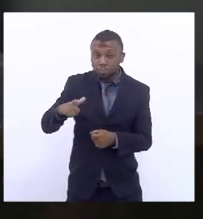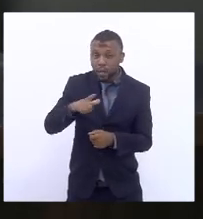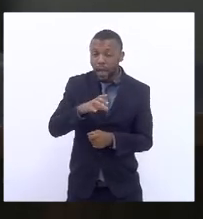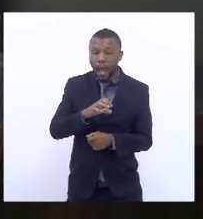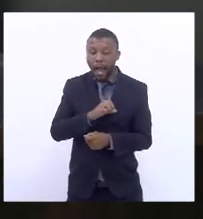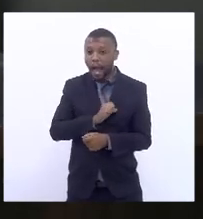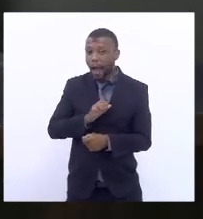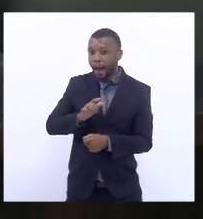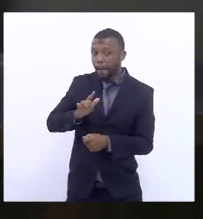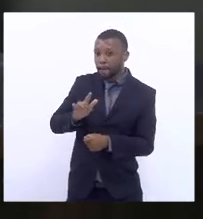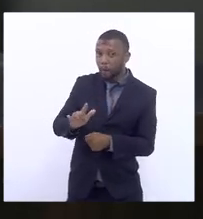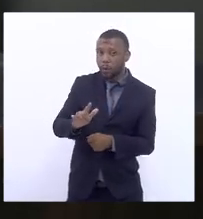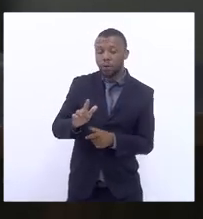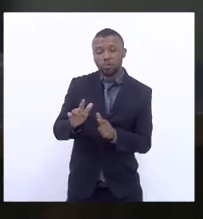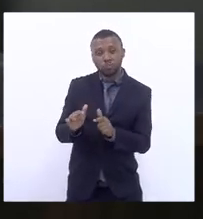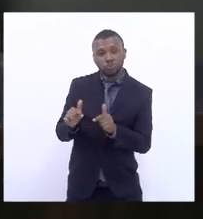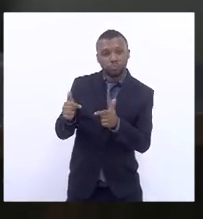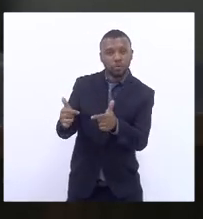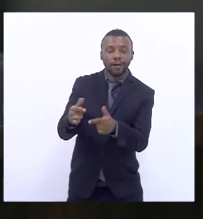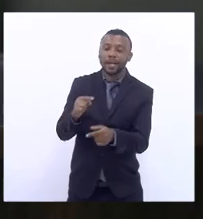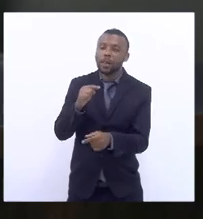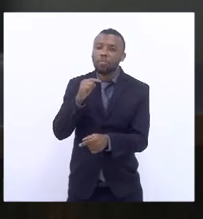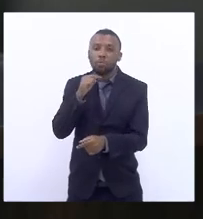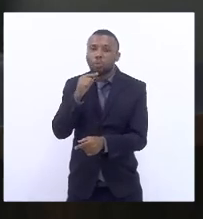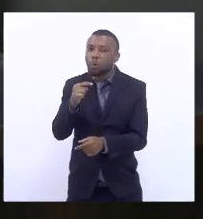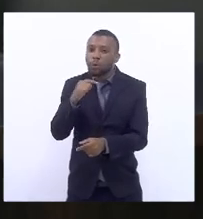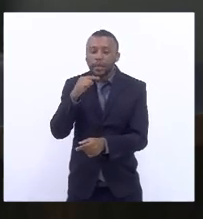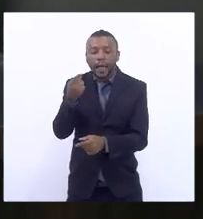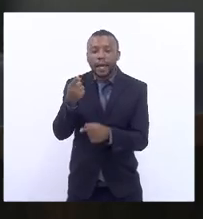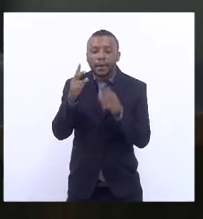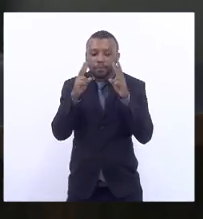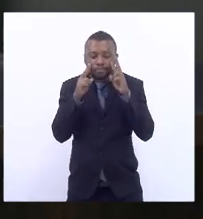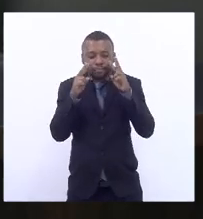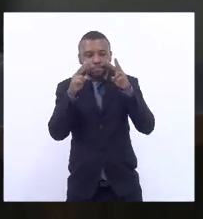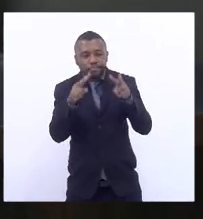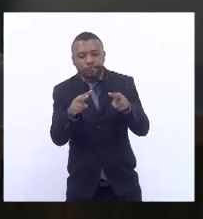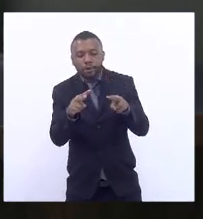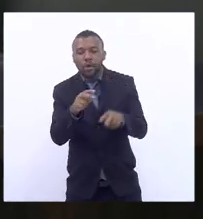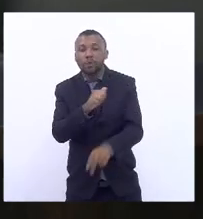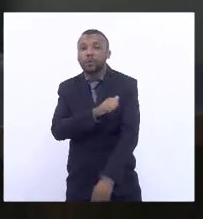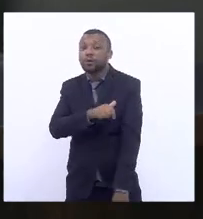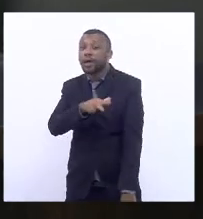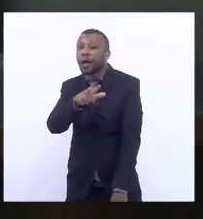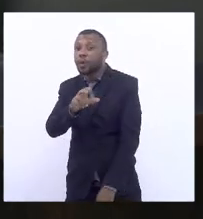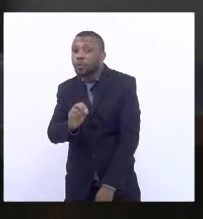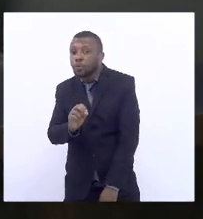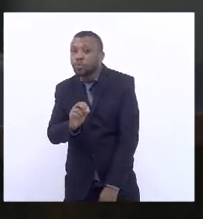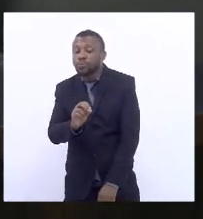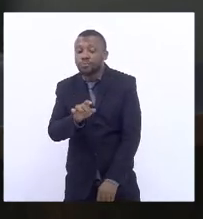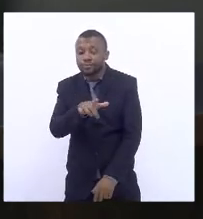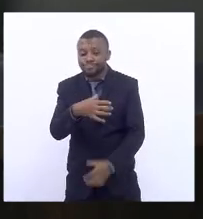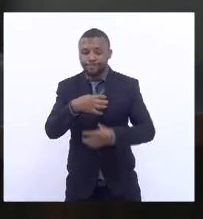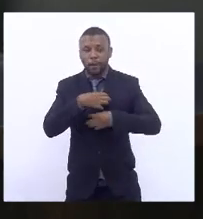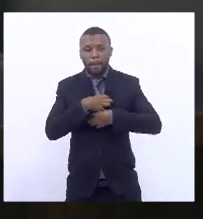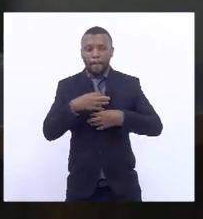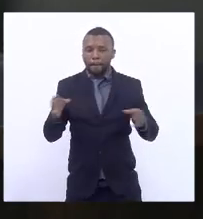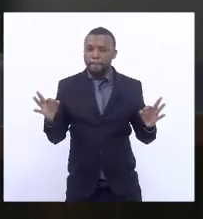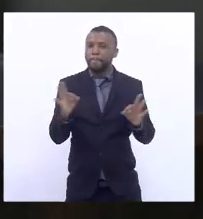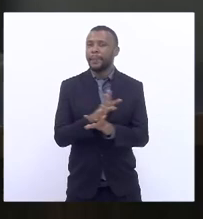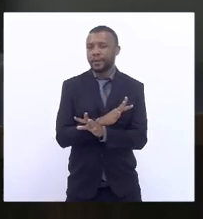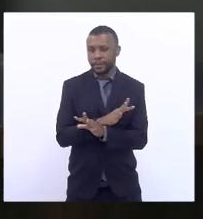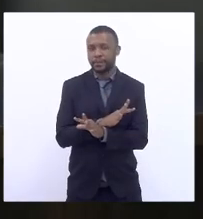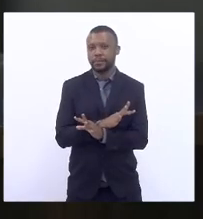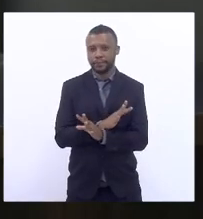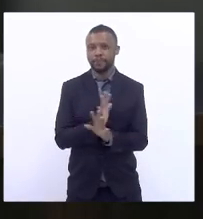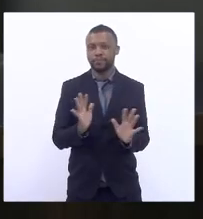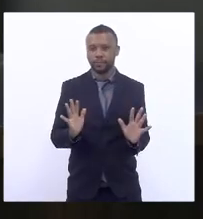fazer, ele não consegue contemplar os seus alunos de forma integral. Né? Para isso, ele